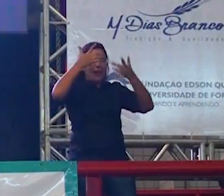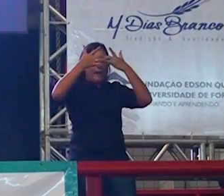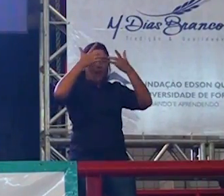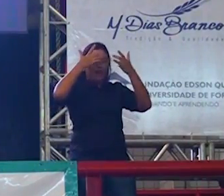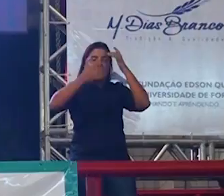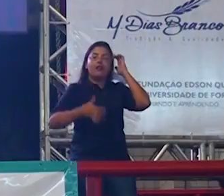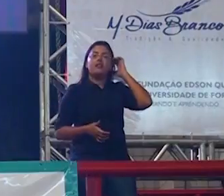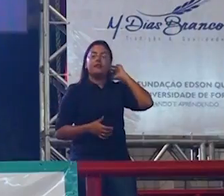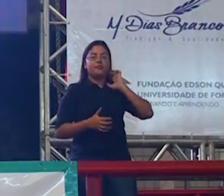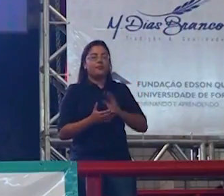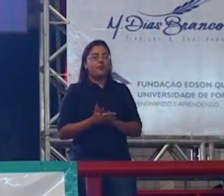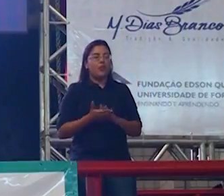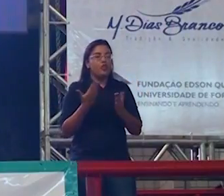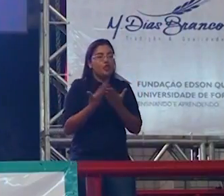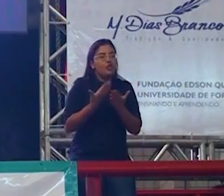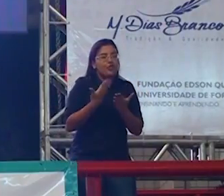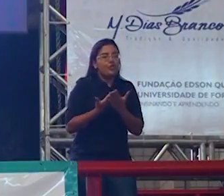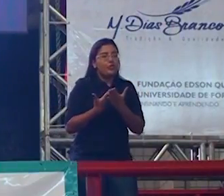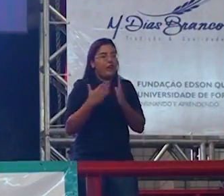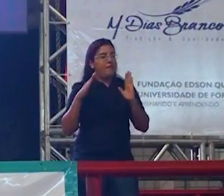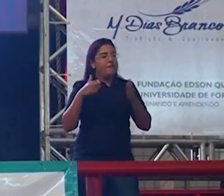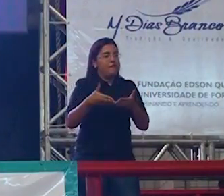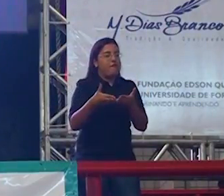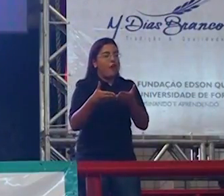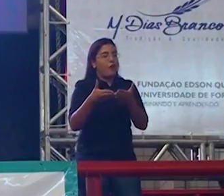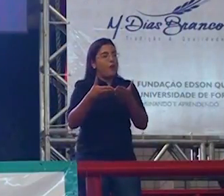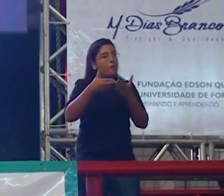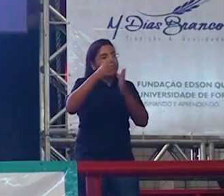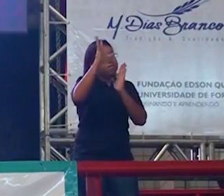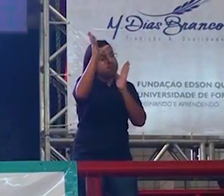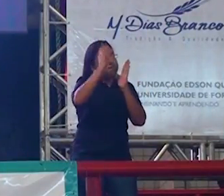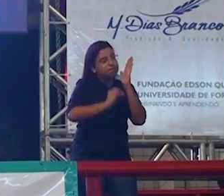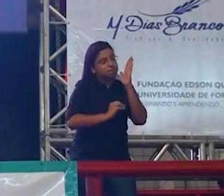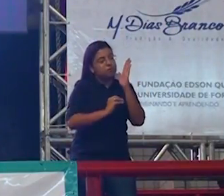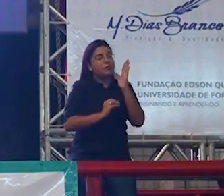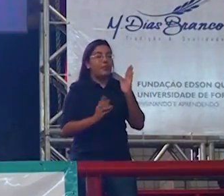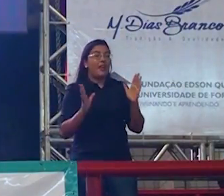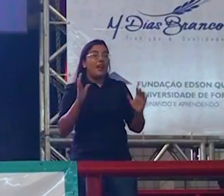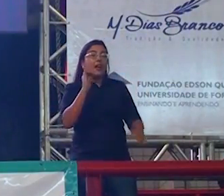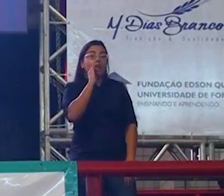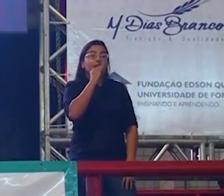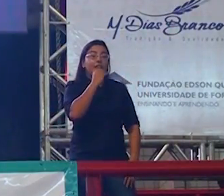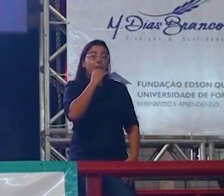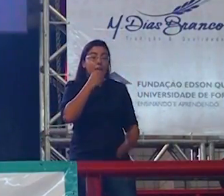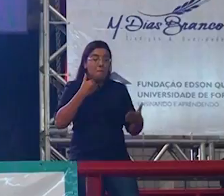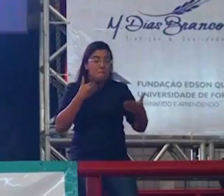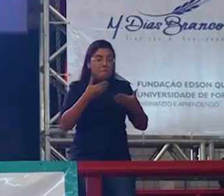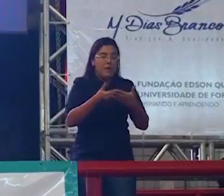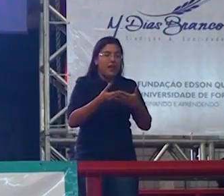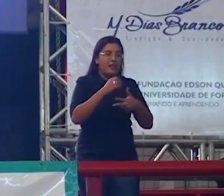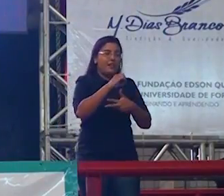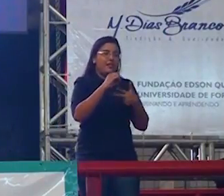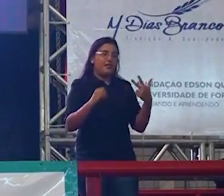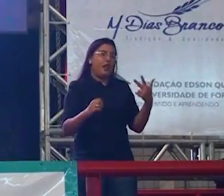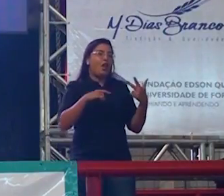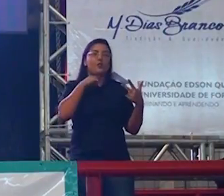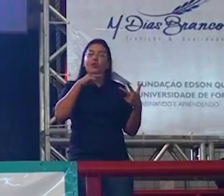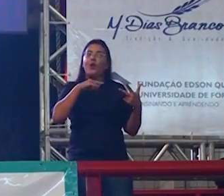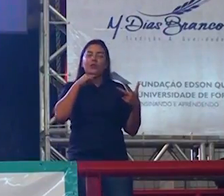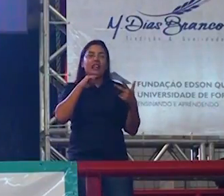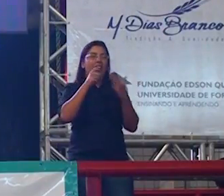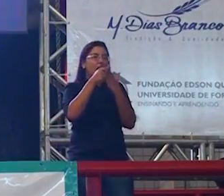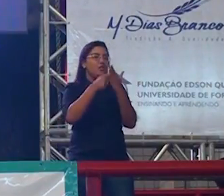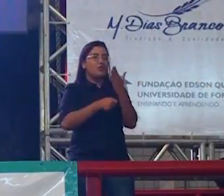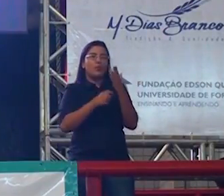resumos. Estudar pelos resumos. Infelizmente, como o Enem já está em cima, não dá tempo de fazer todo tipo